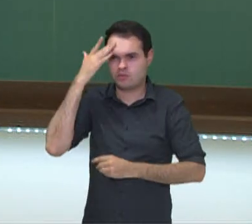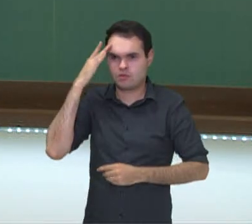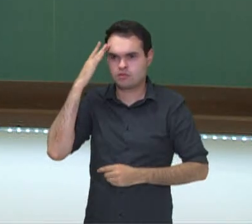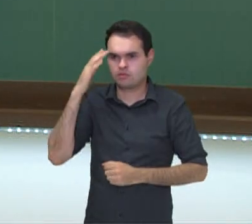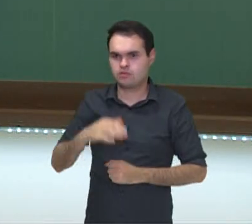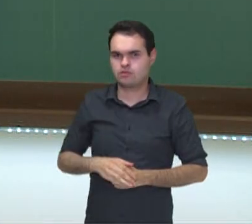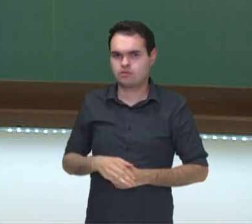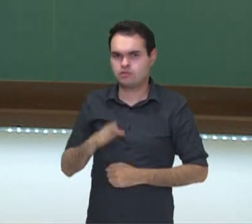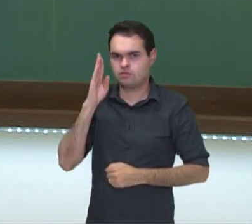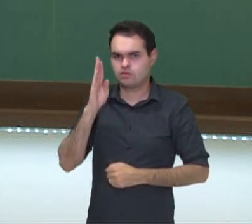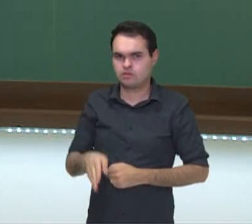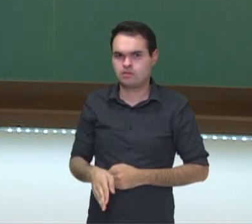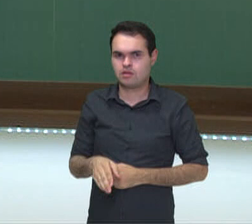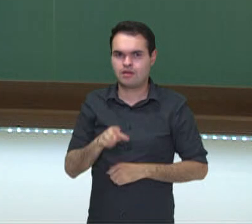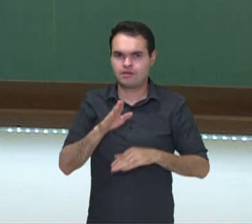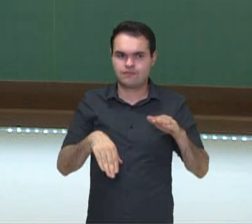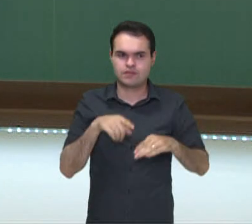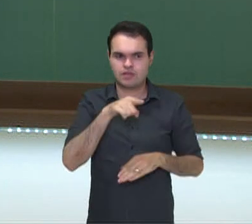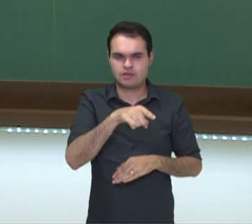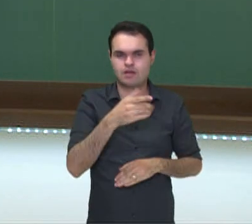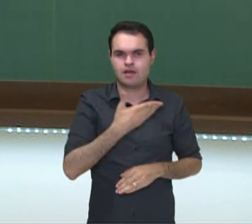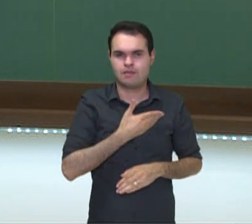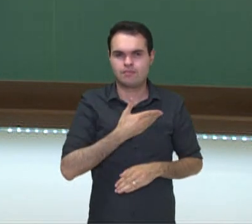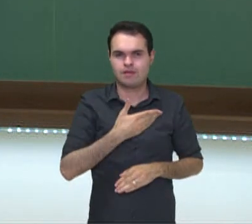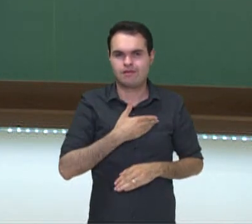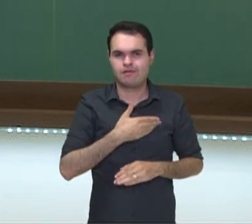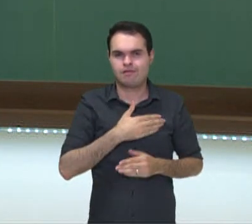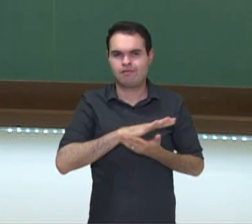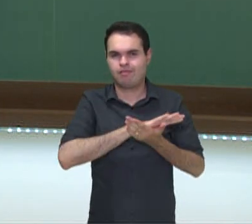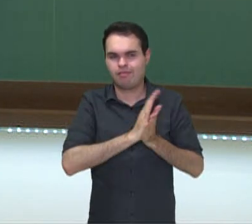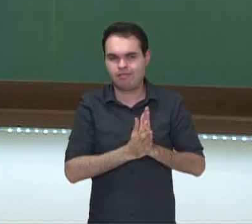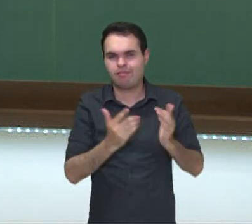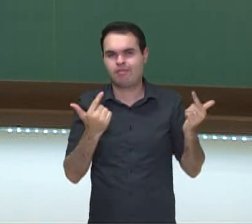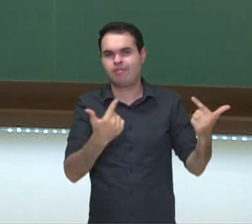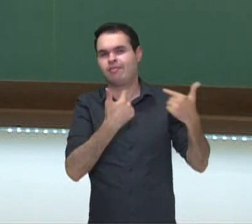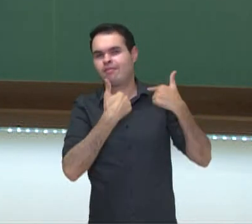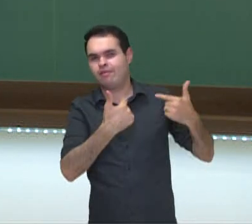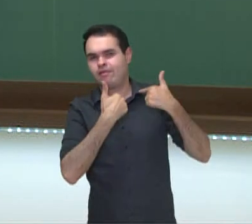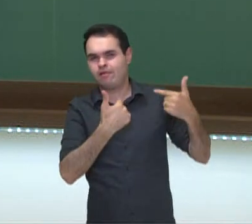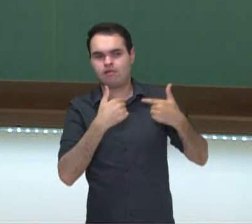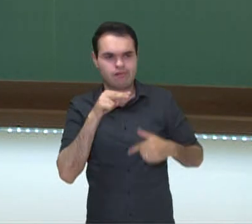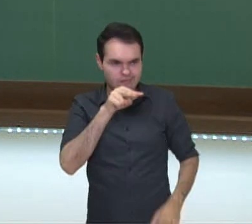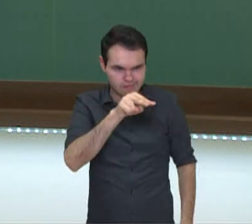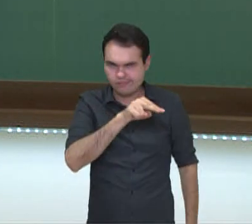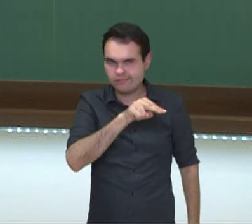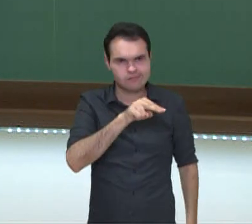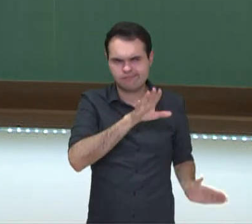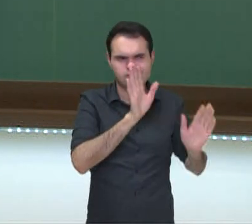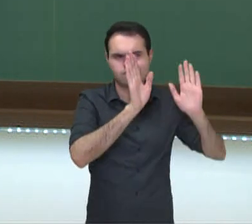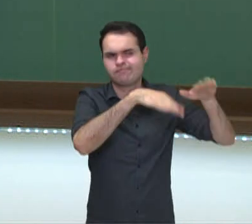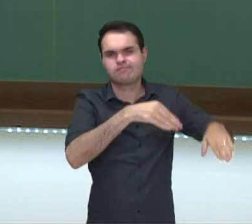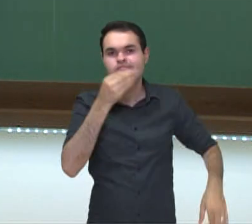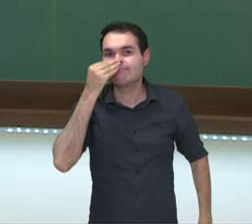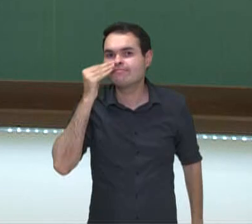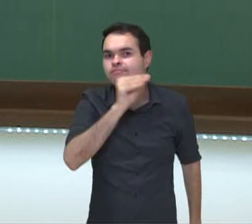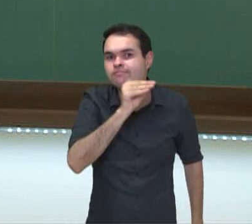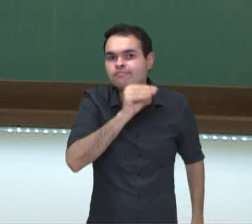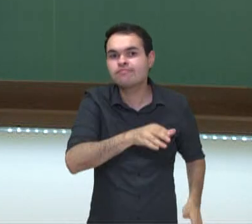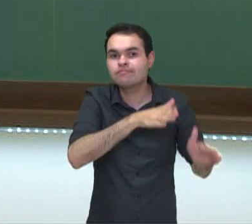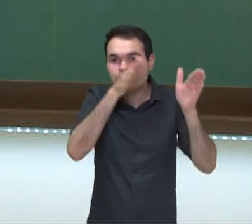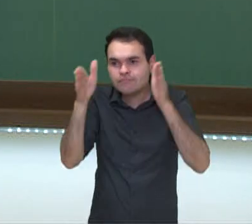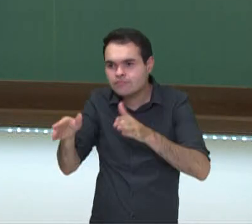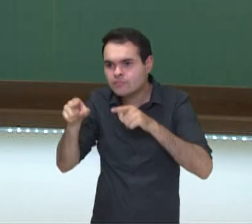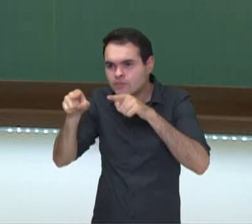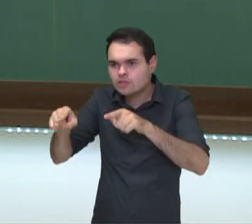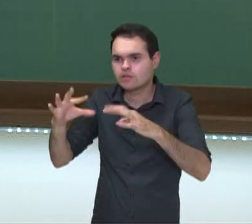olhando para aquele colega que vive fazendo gracinha na aula ou coisa do tipo. Pelo contrário, preste atenção naqueles que